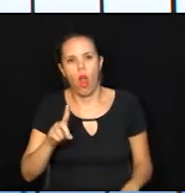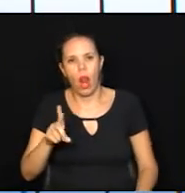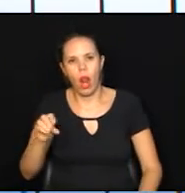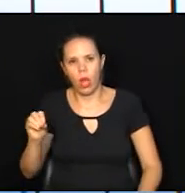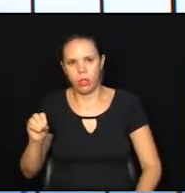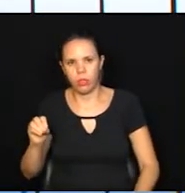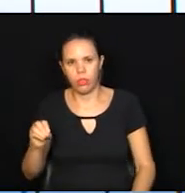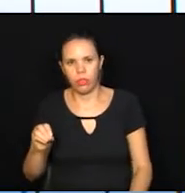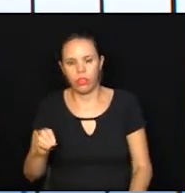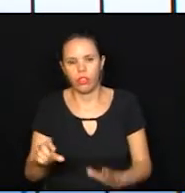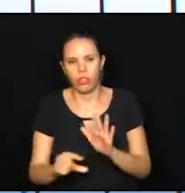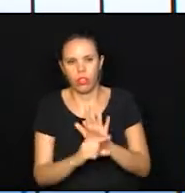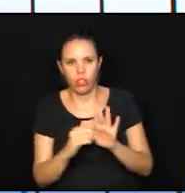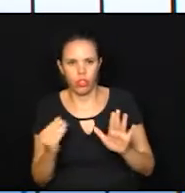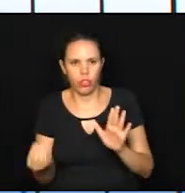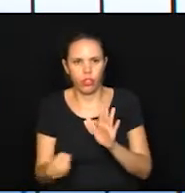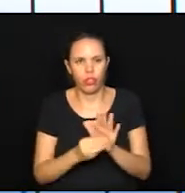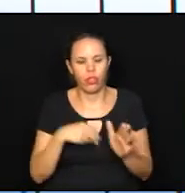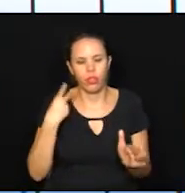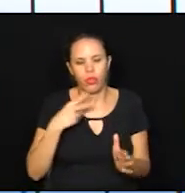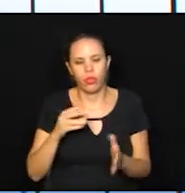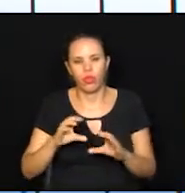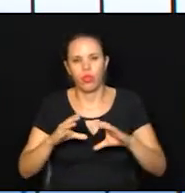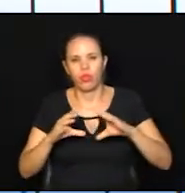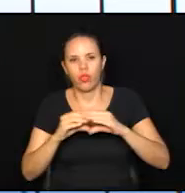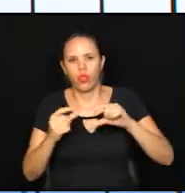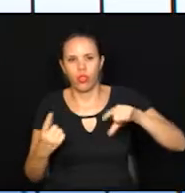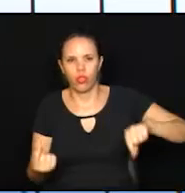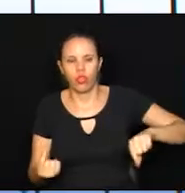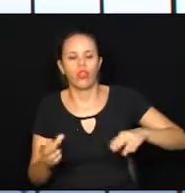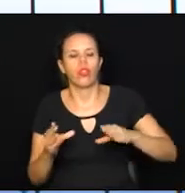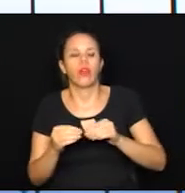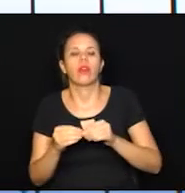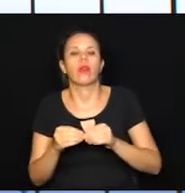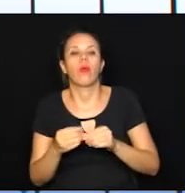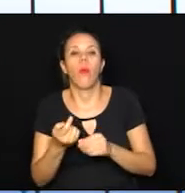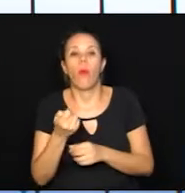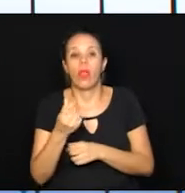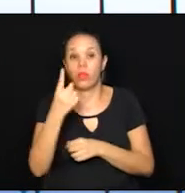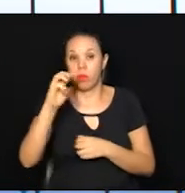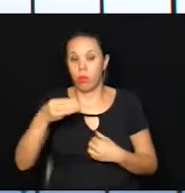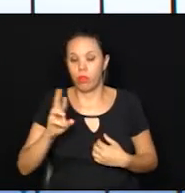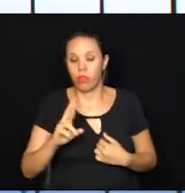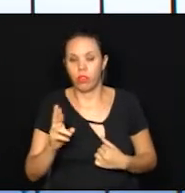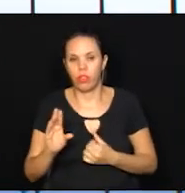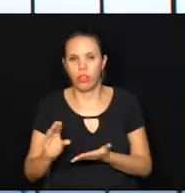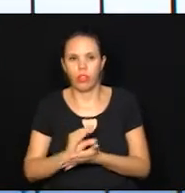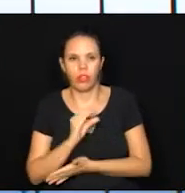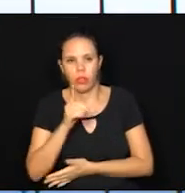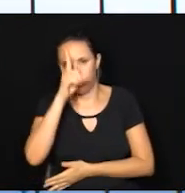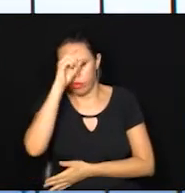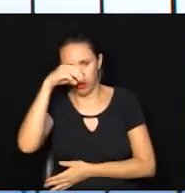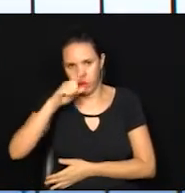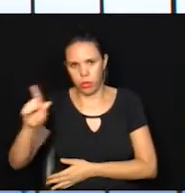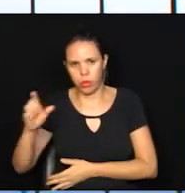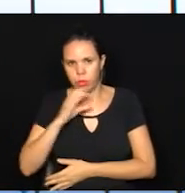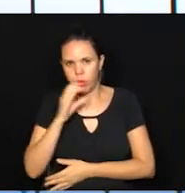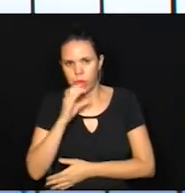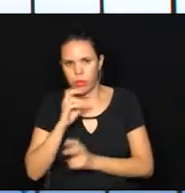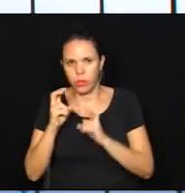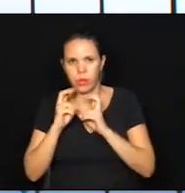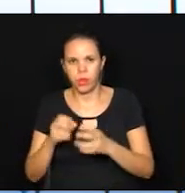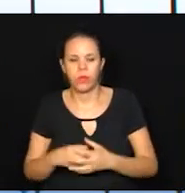através de emenda parlamentar, o Congresso Nacional destina quase R$1 milhão à Rede Mário Gatti de urgência